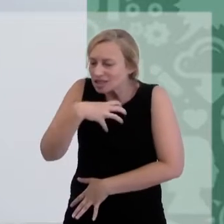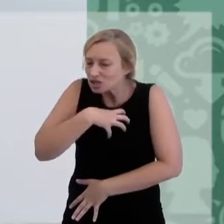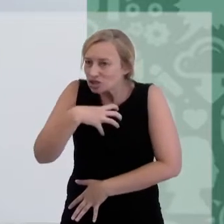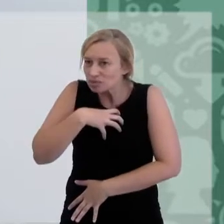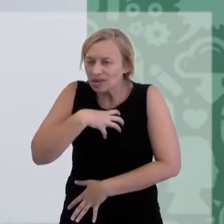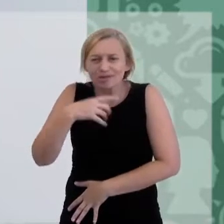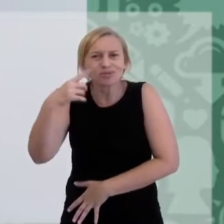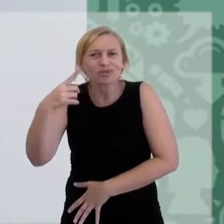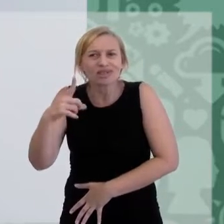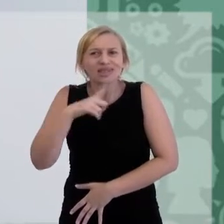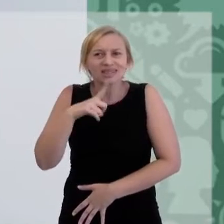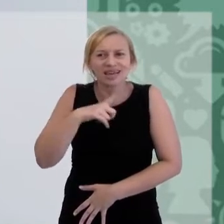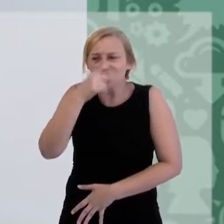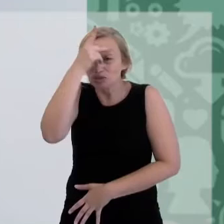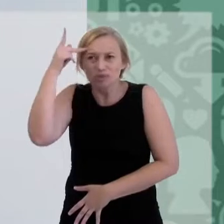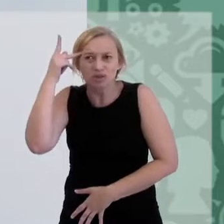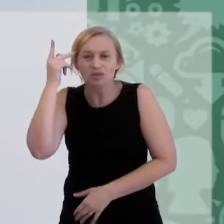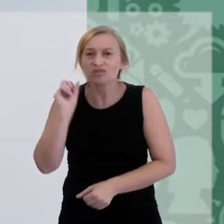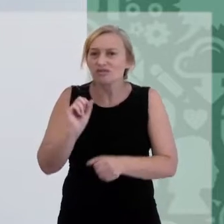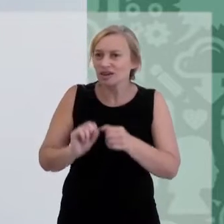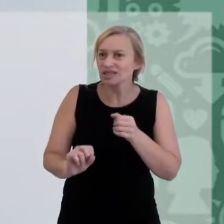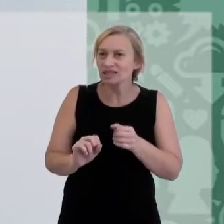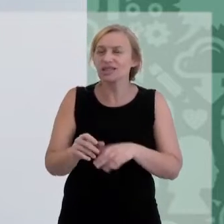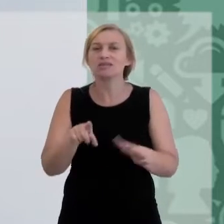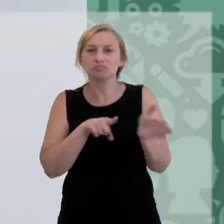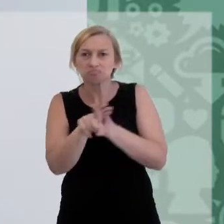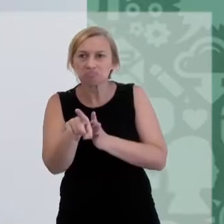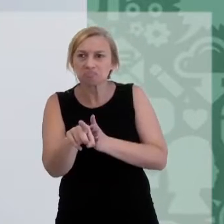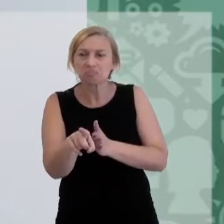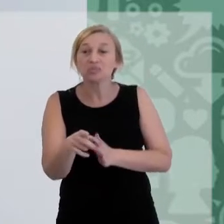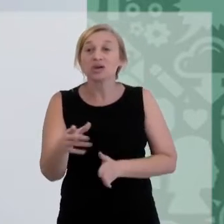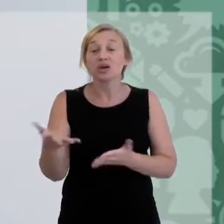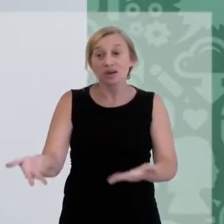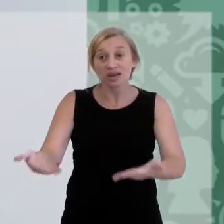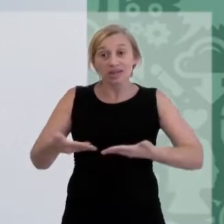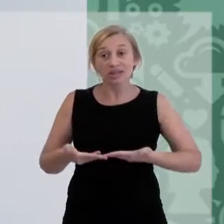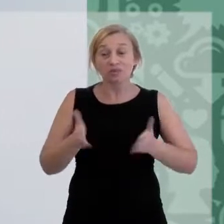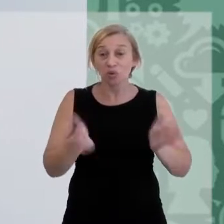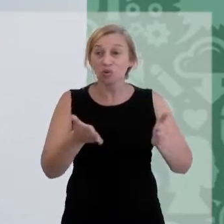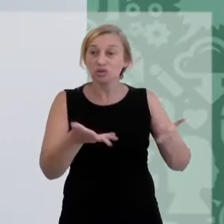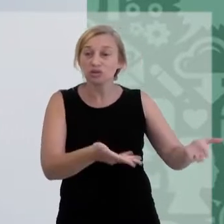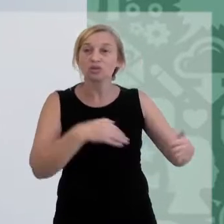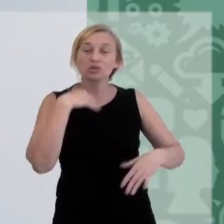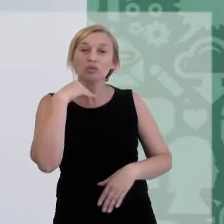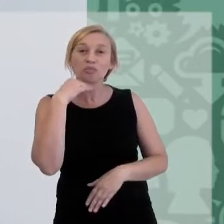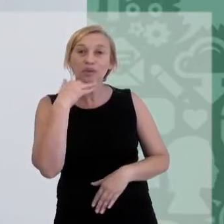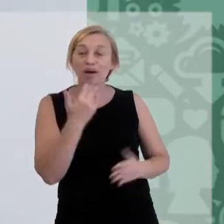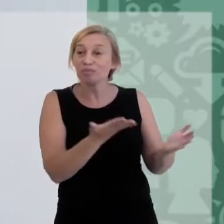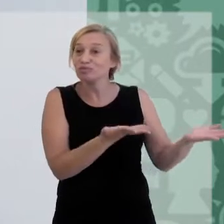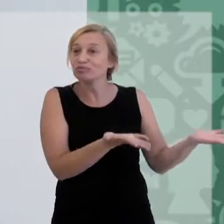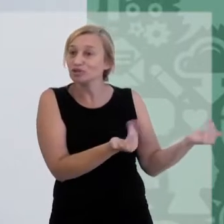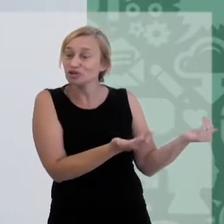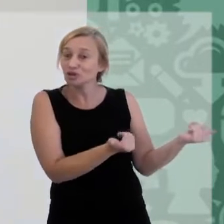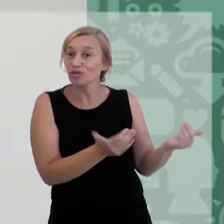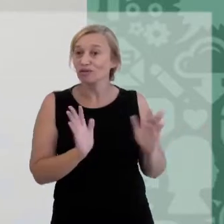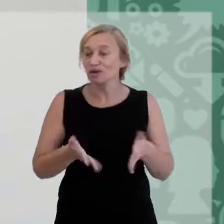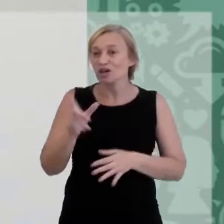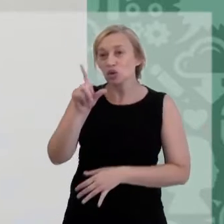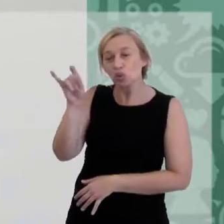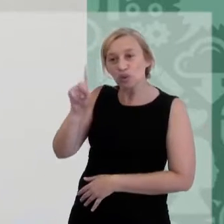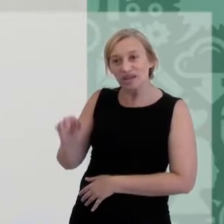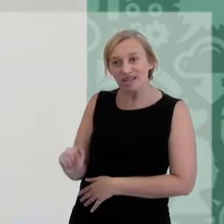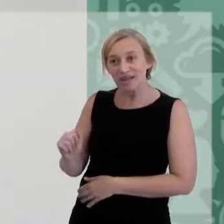o que passa na cabeça das pessoas que estão fazendo essa pergunta, eu recebo no Papo de Juventude de hoje a Heloísa